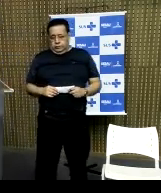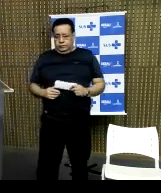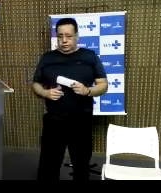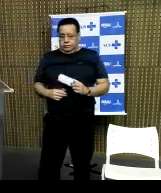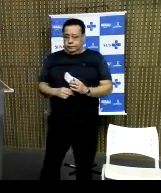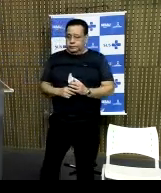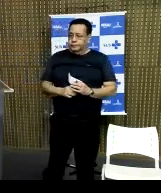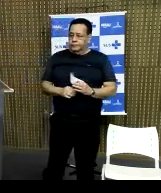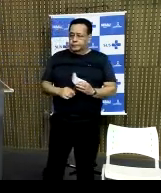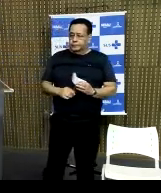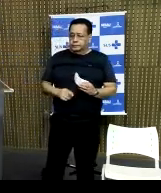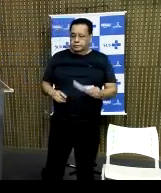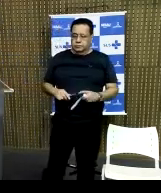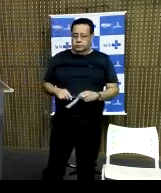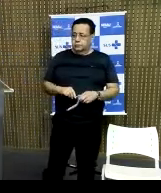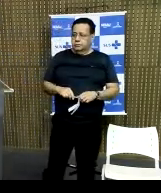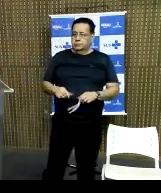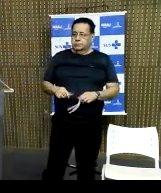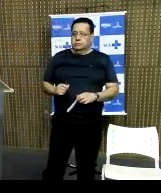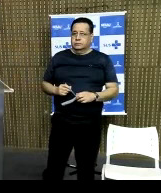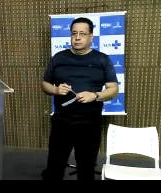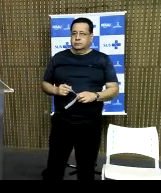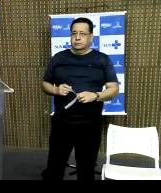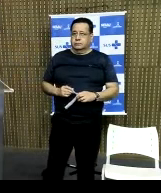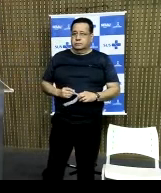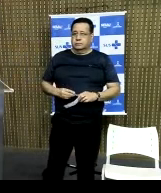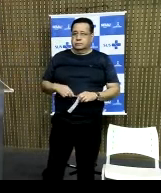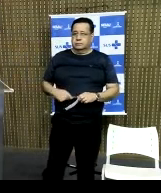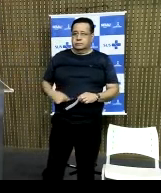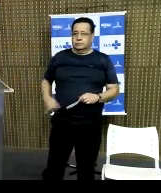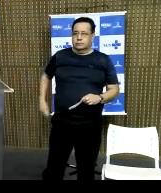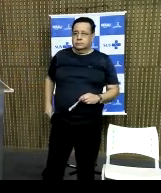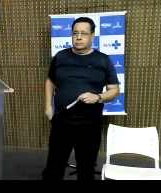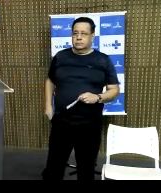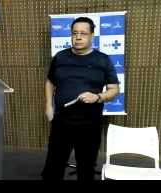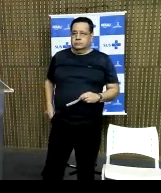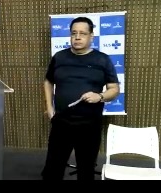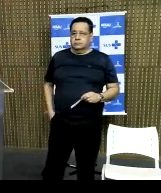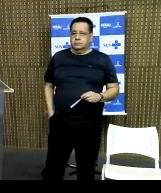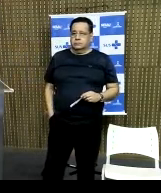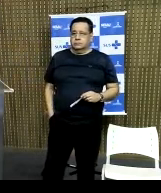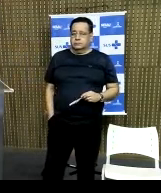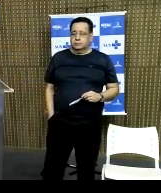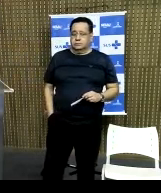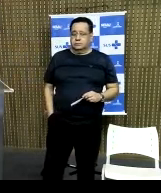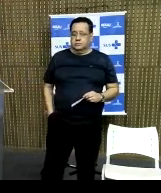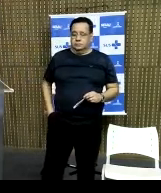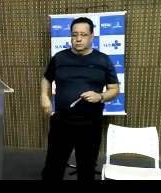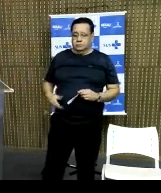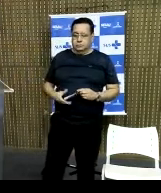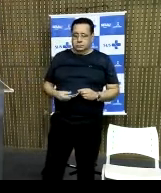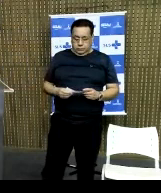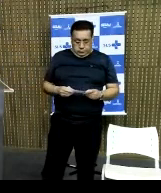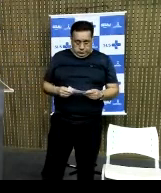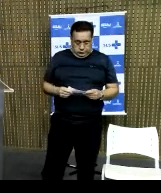facilidade do paciente chegar, fazer o teste, o resultado sai em 15 minutos, e aí já pode fazer, já